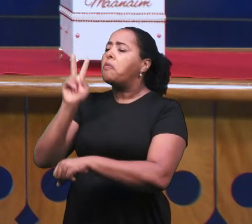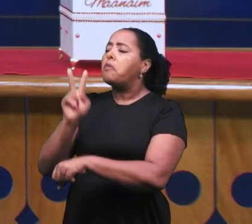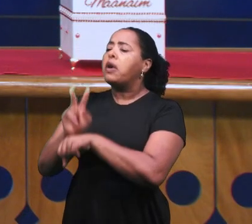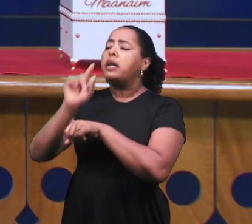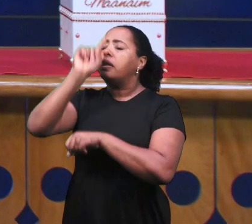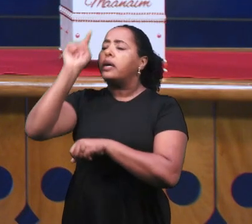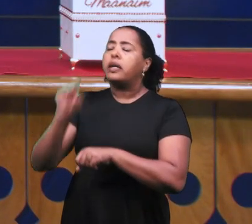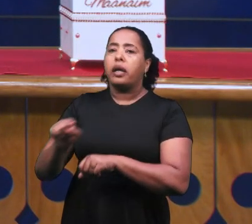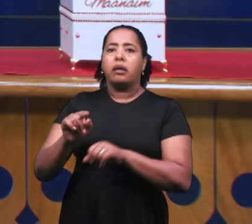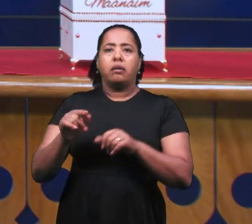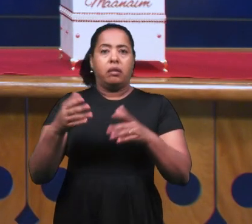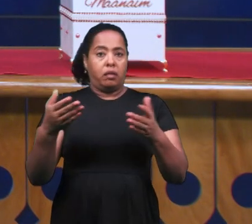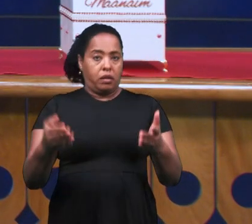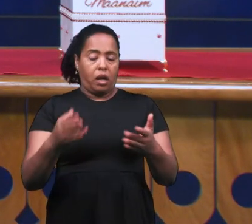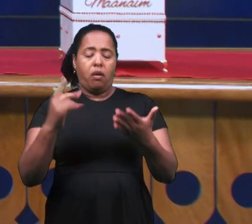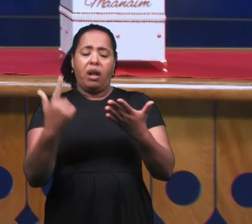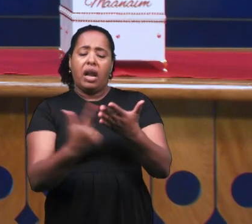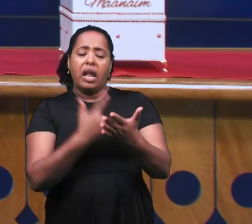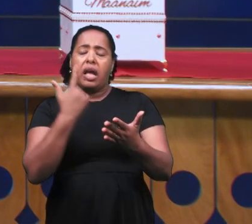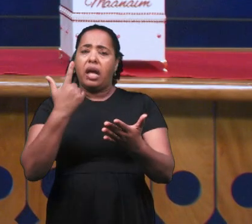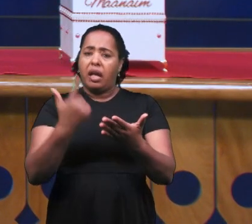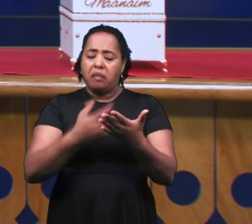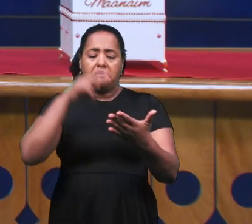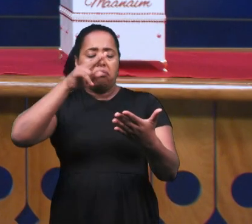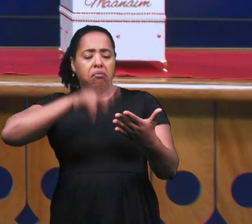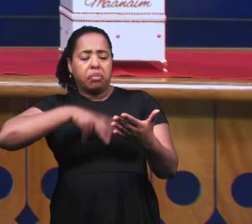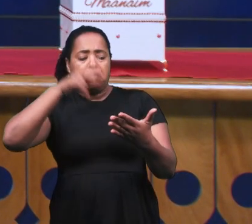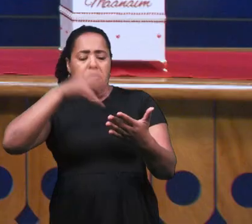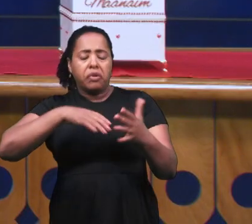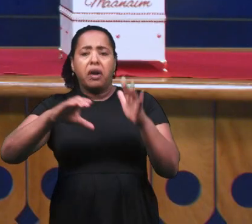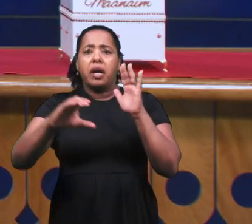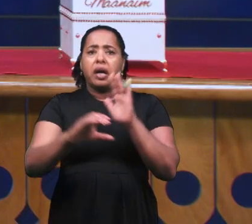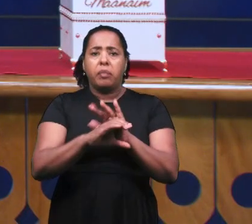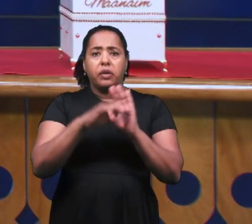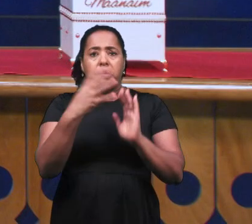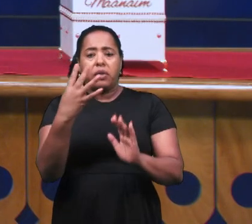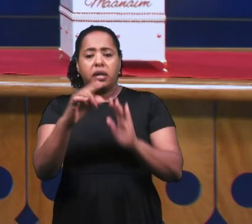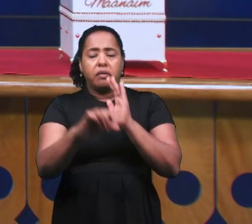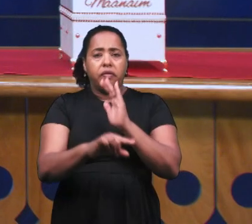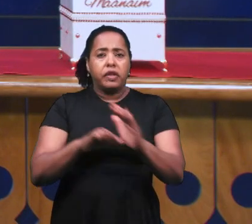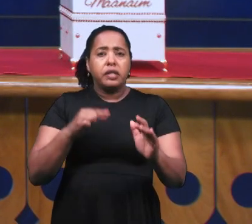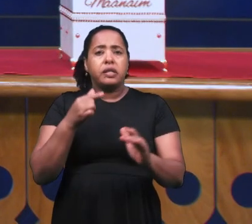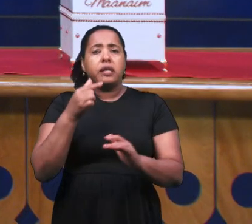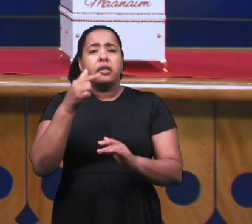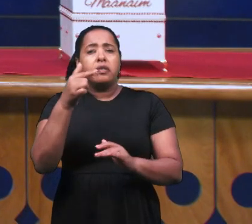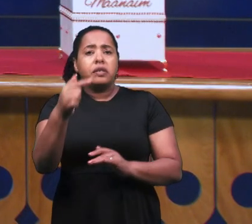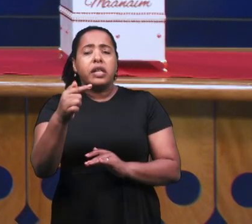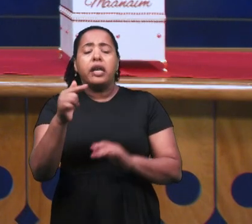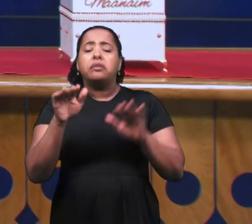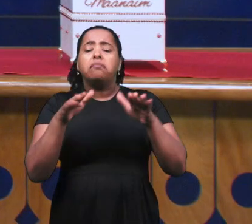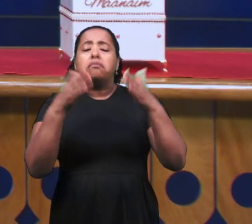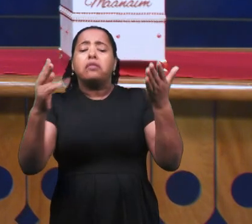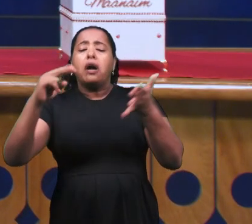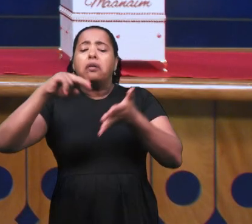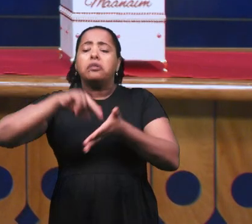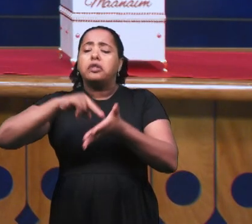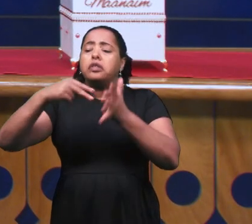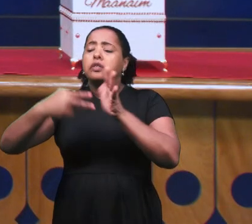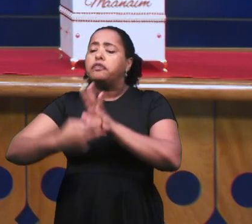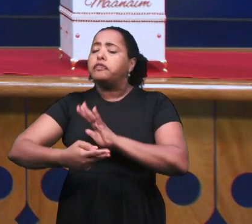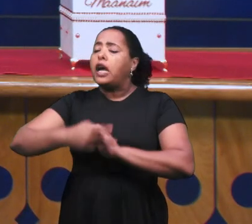Cantares, capítulo 5, verso 7, profeticamente, qual o significado dos guardas que